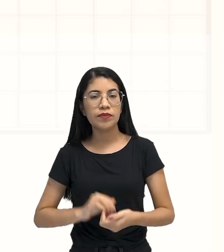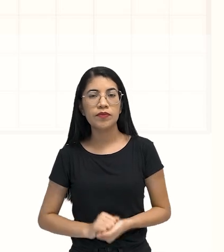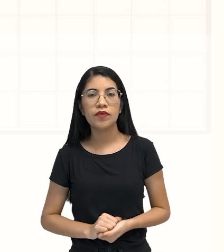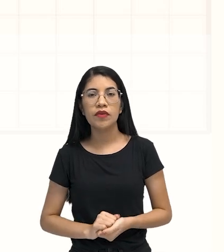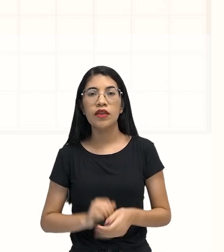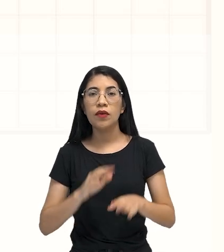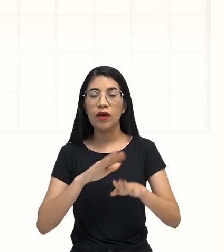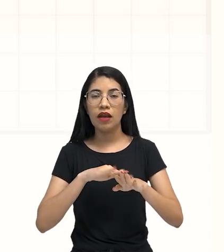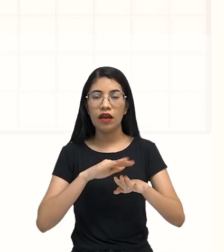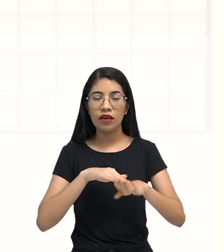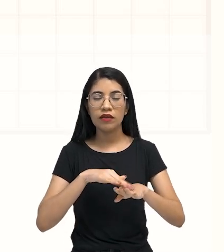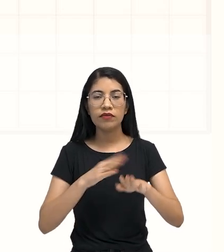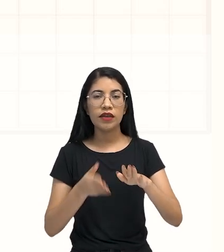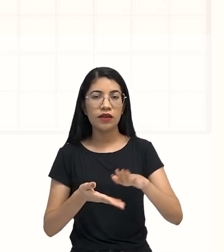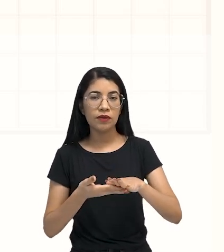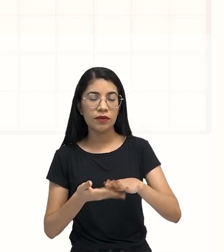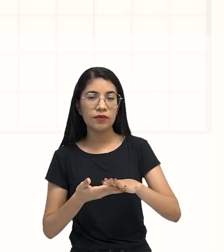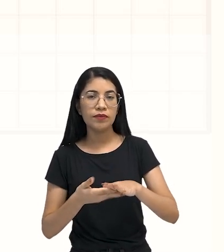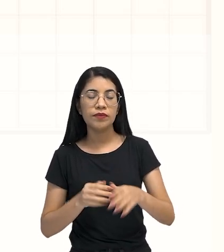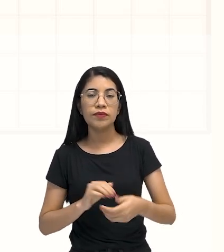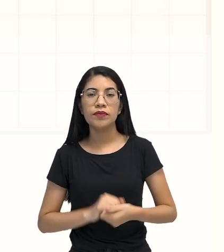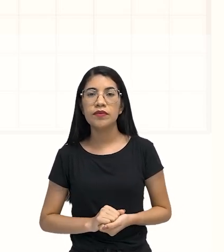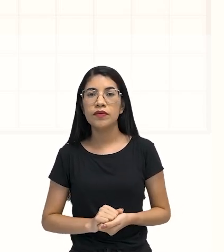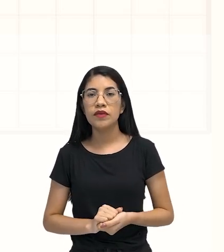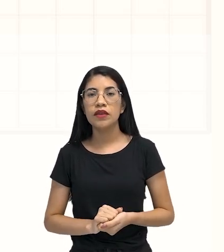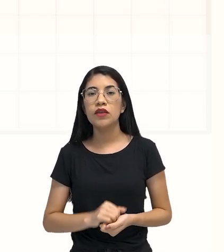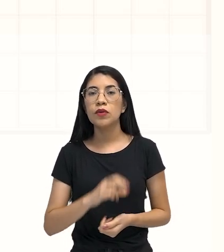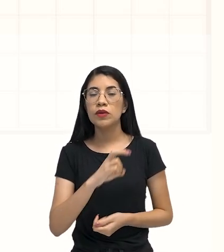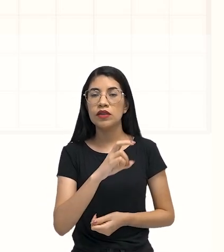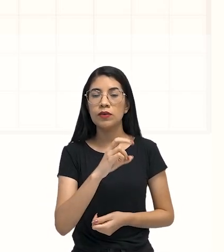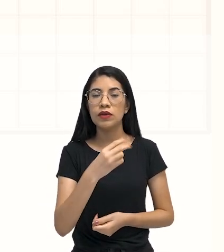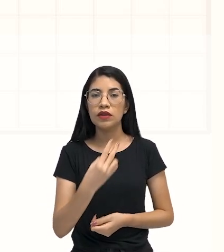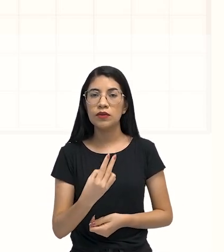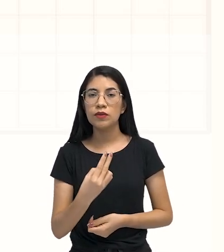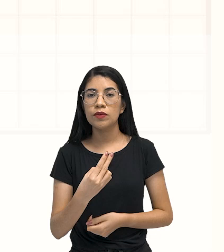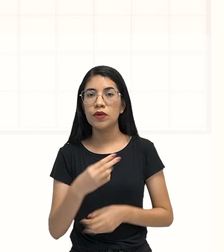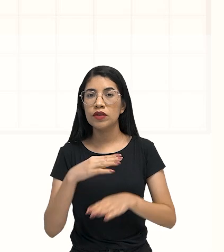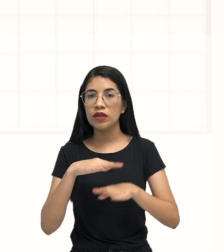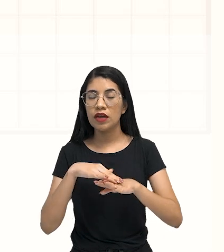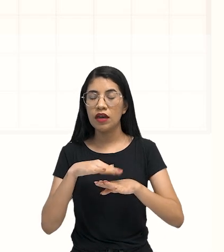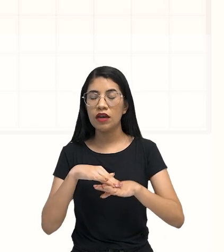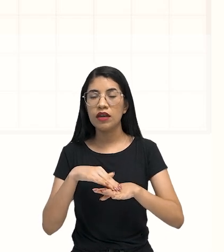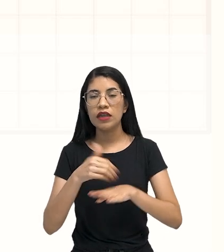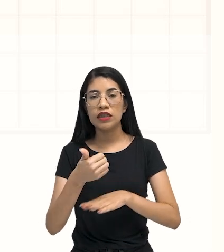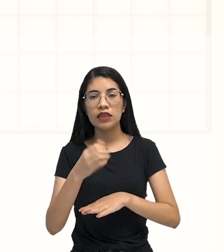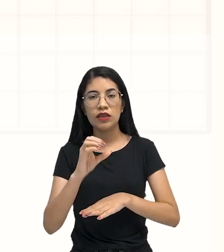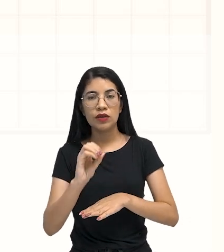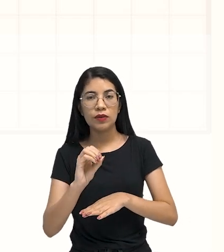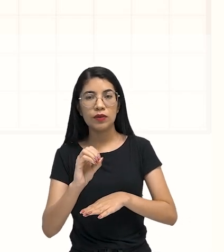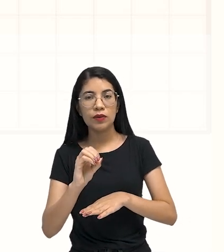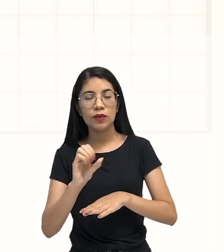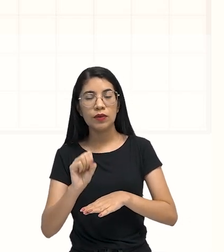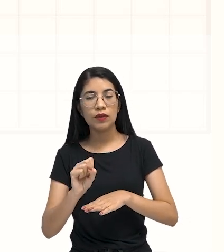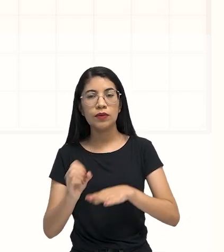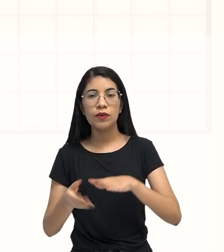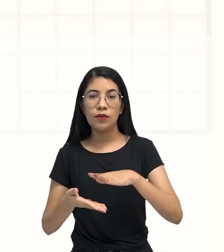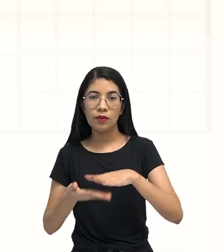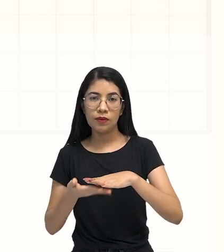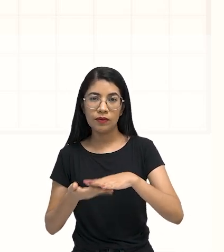Cara e coroa. Saíram 52 caras e 108 coroas.